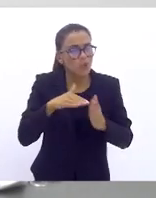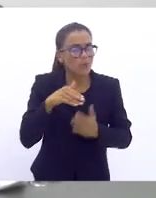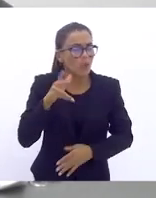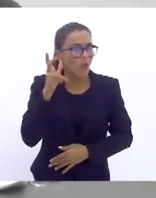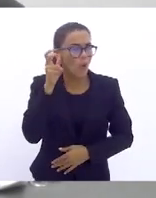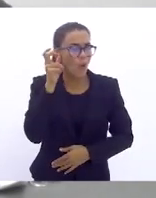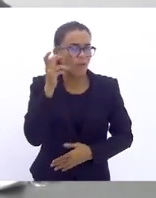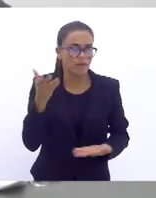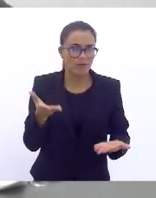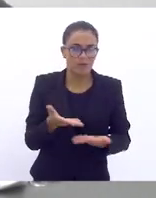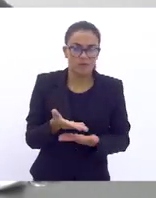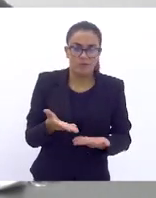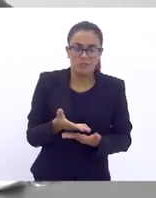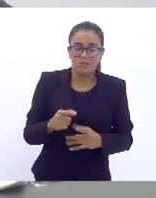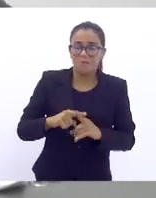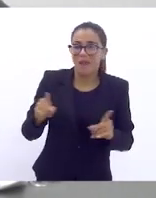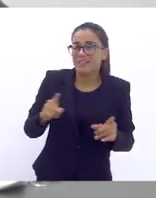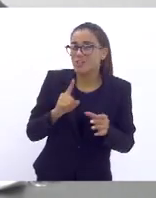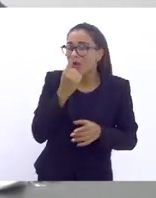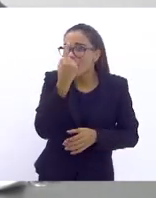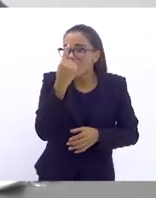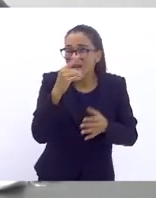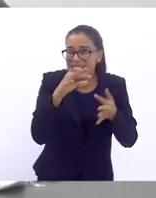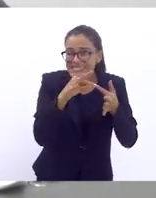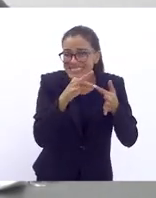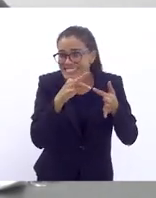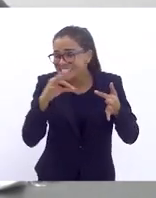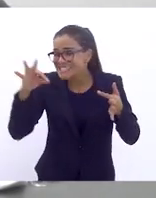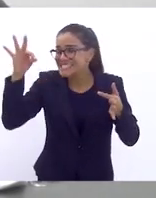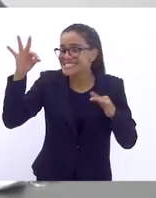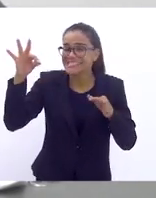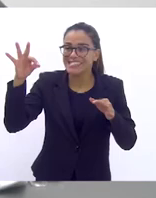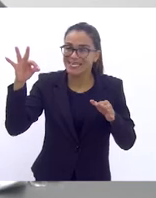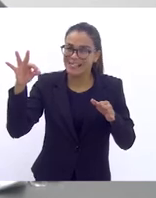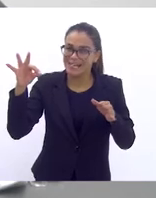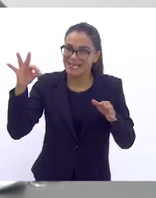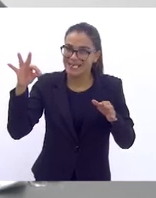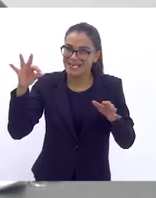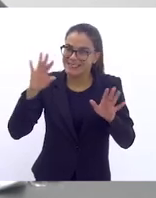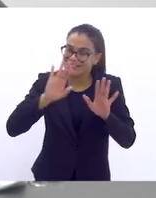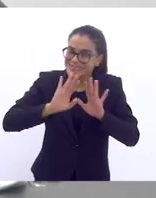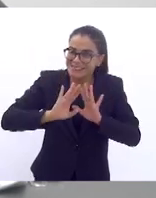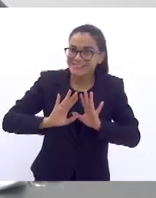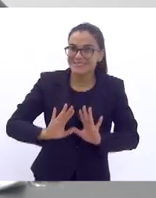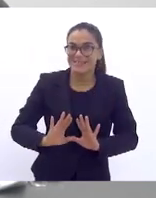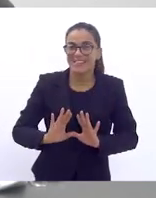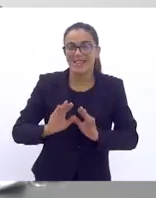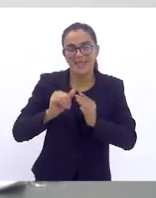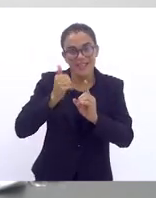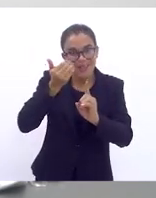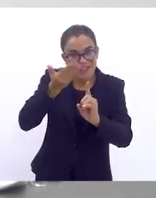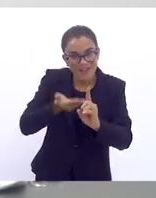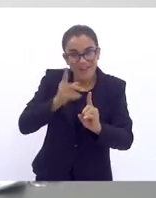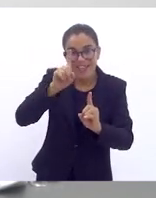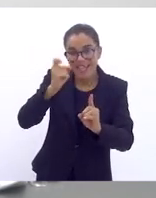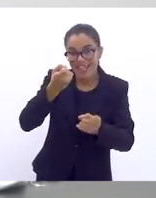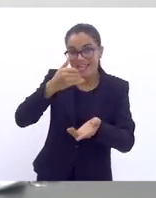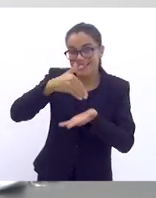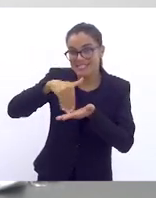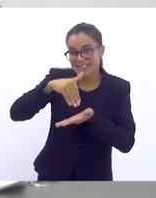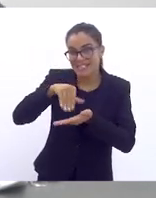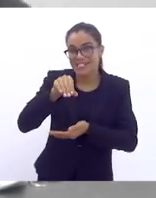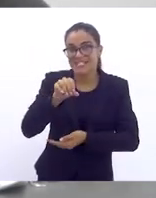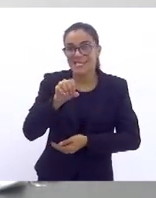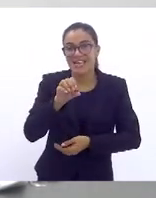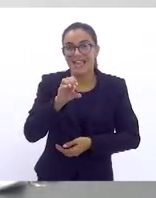queria fazer só uma exceção em homenagem ao nosso ex secretário Sérgio